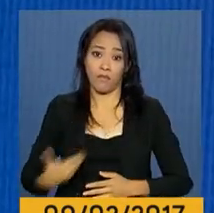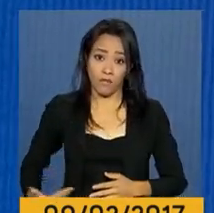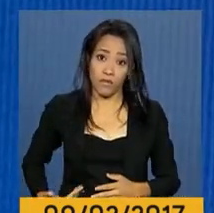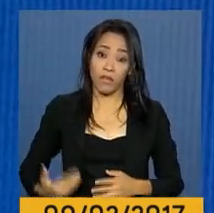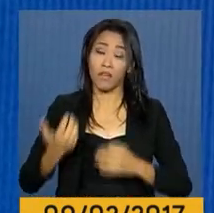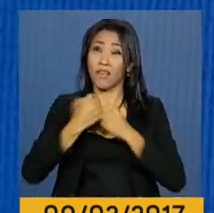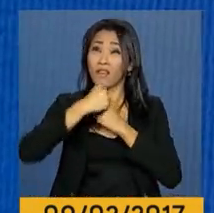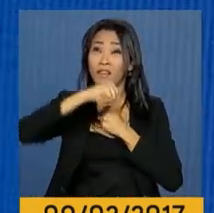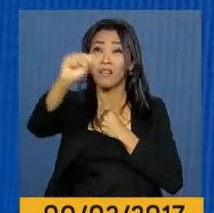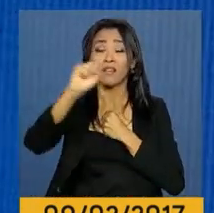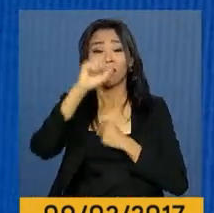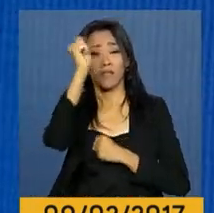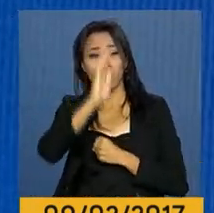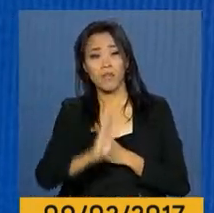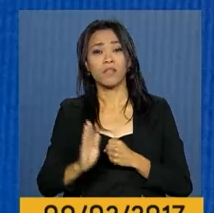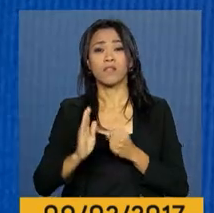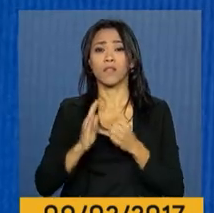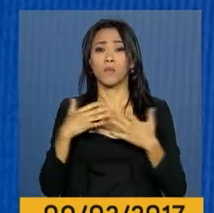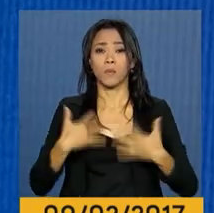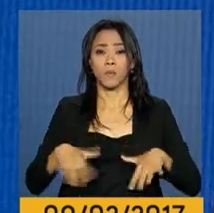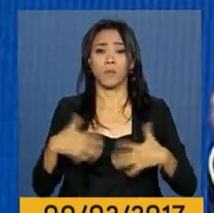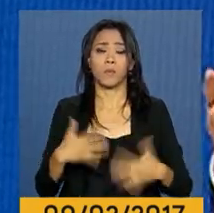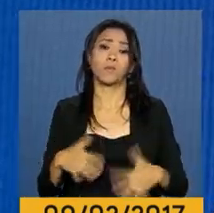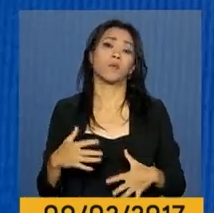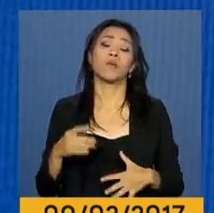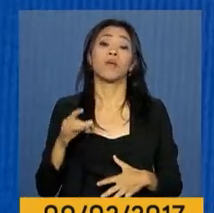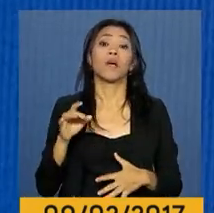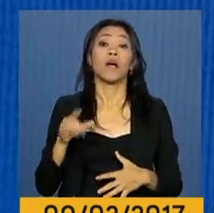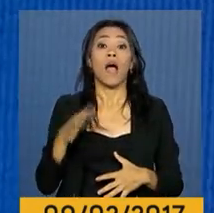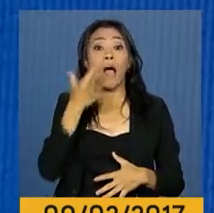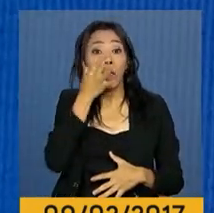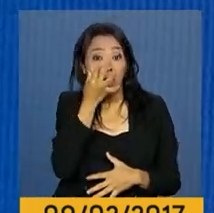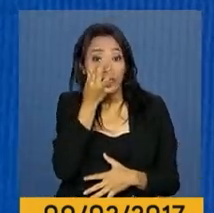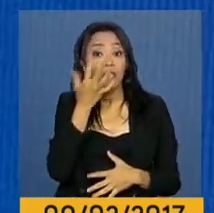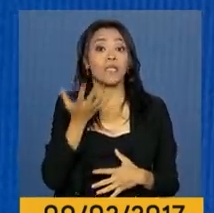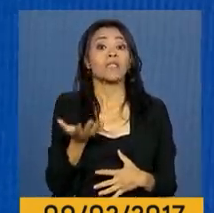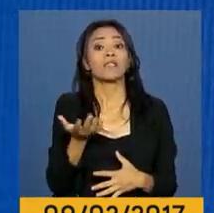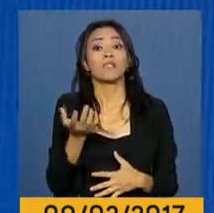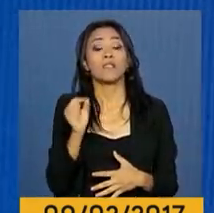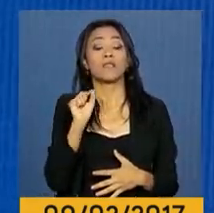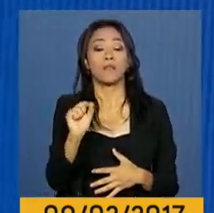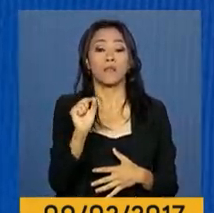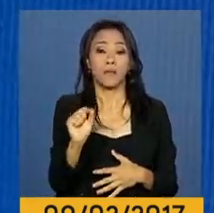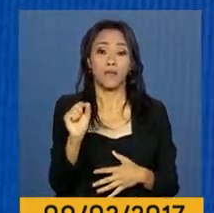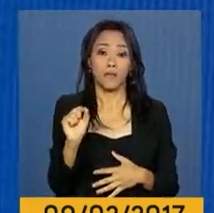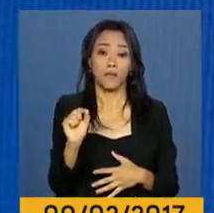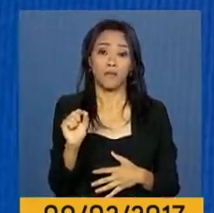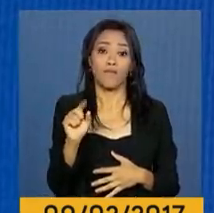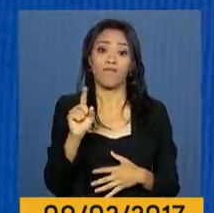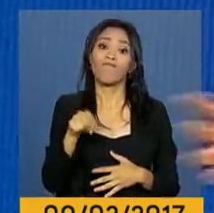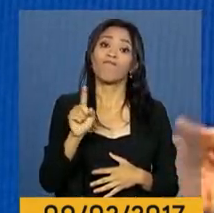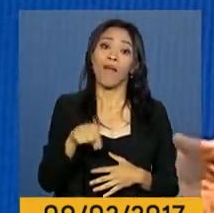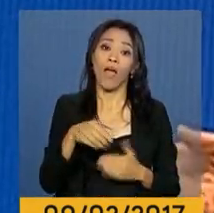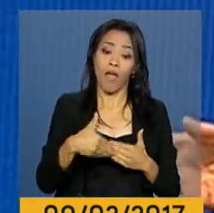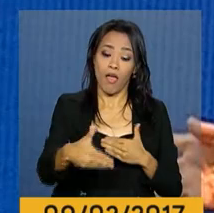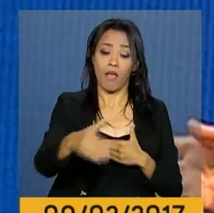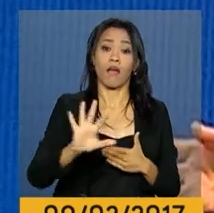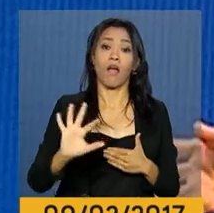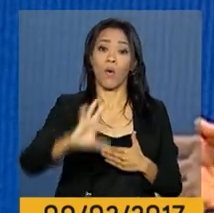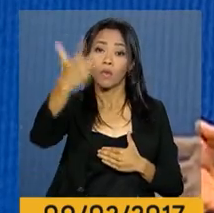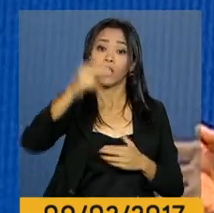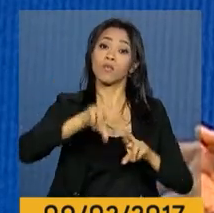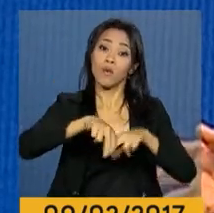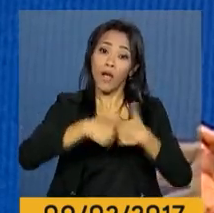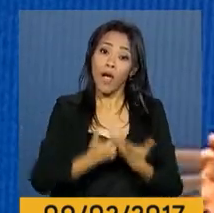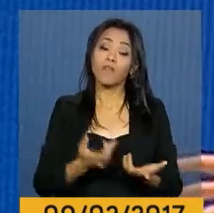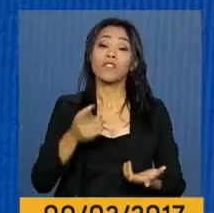territorialmente Eh a presença do poder público se faz muitas vezes pelo agente da Caixa Econômica